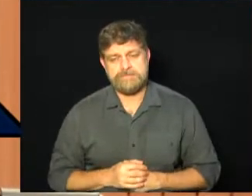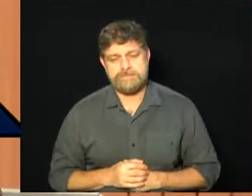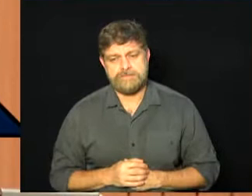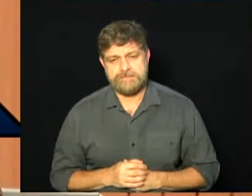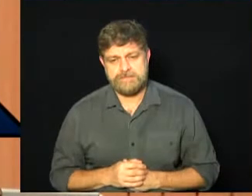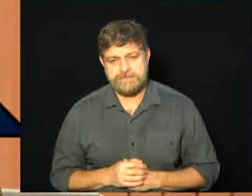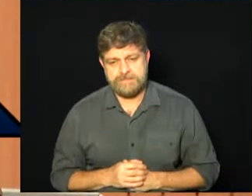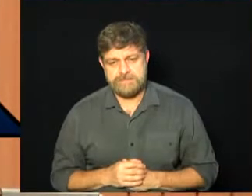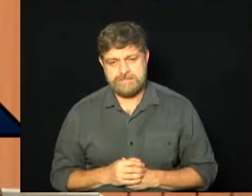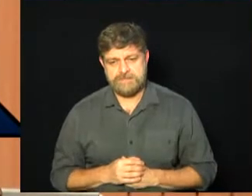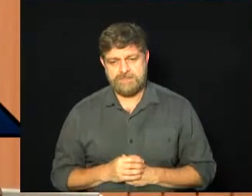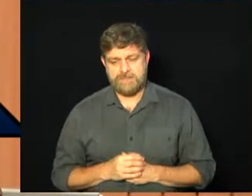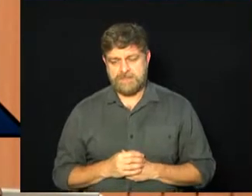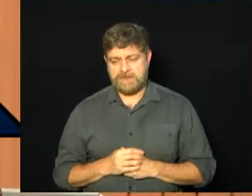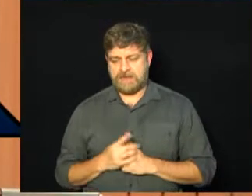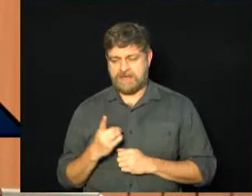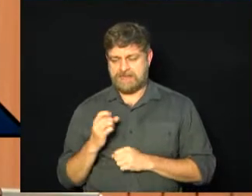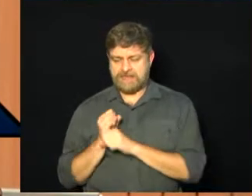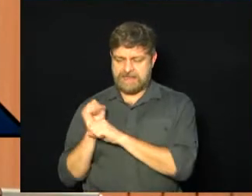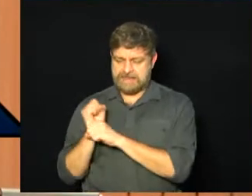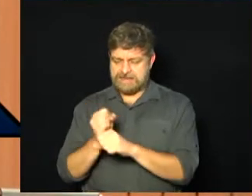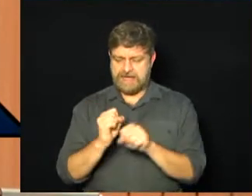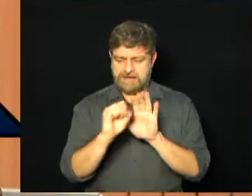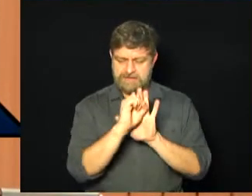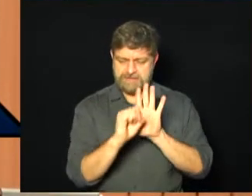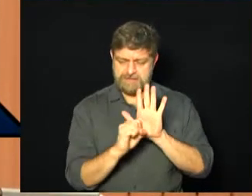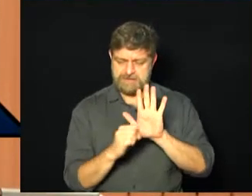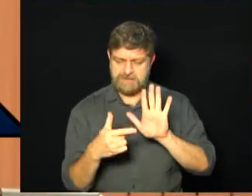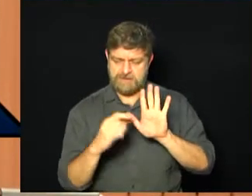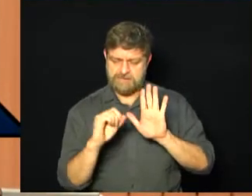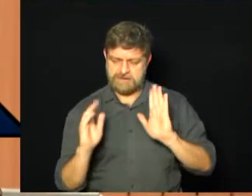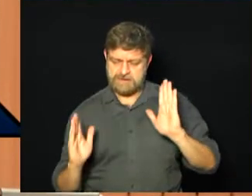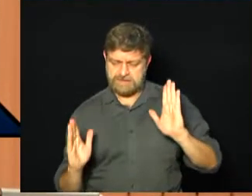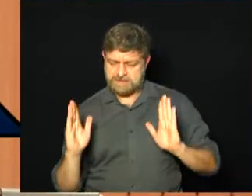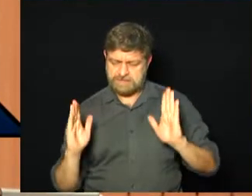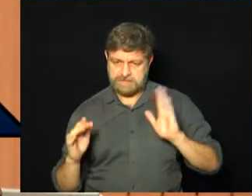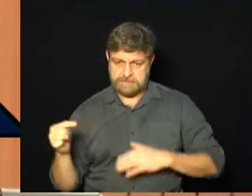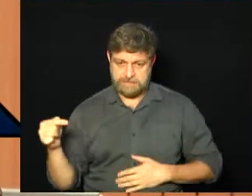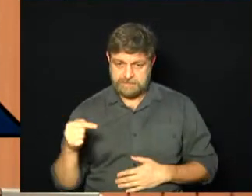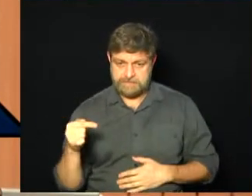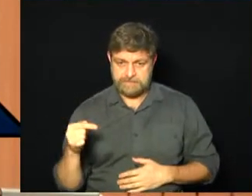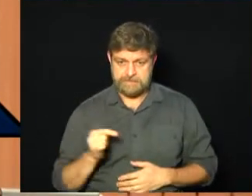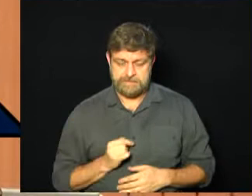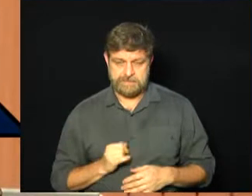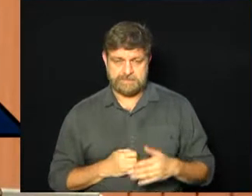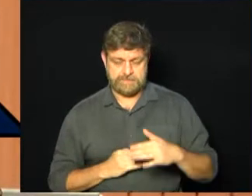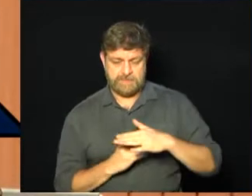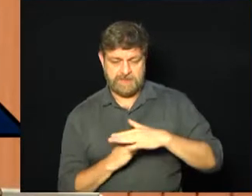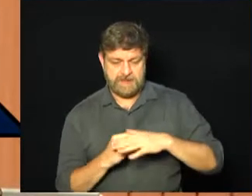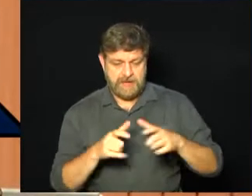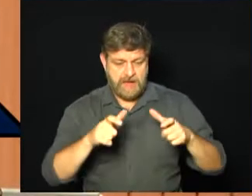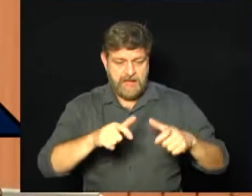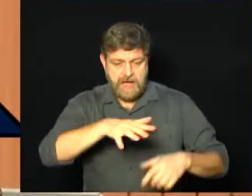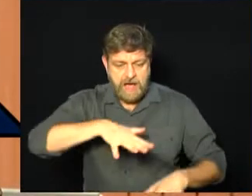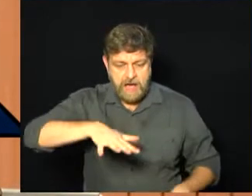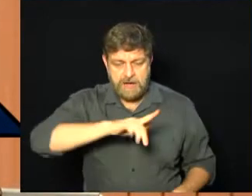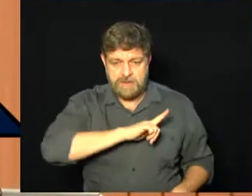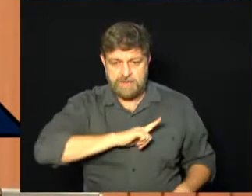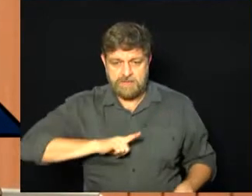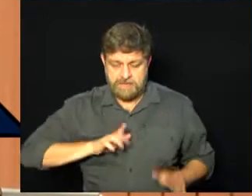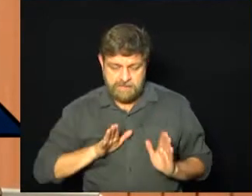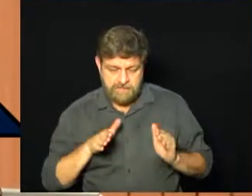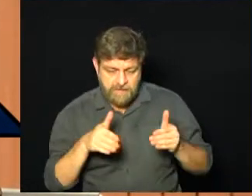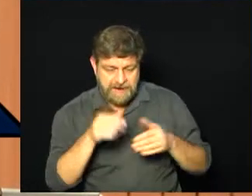Durante as primeiras décadas do século XX, pela própria ausência de um órgão de Estado dedicado exclusivamente à